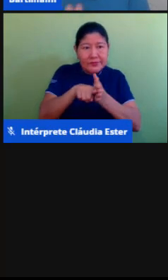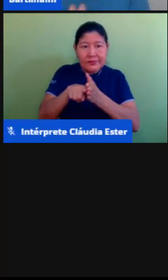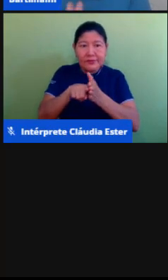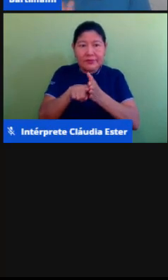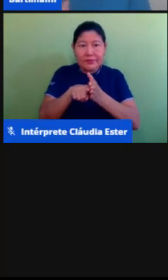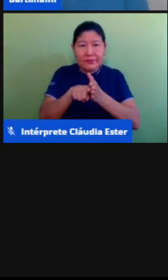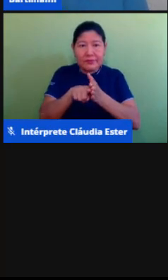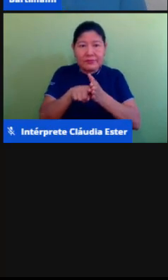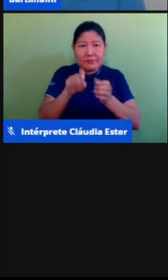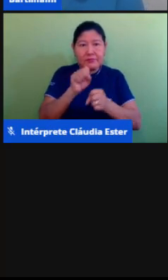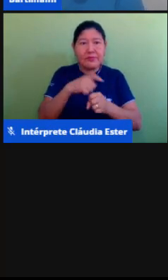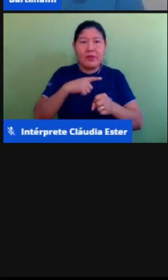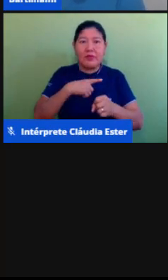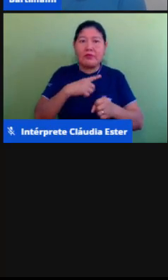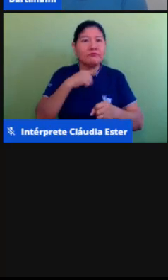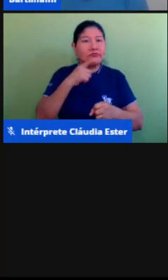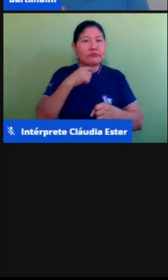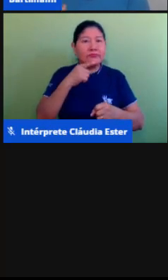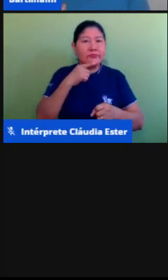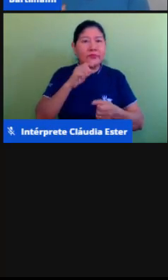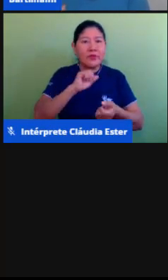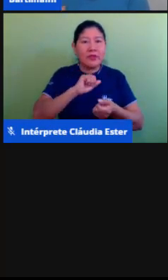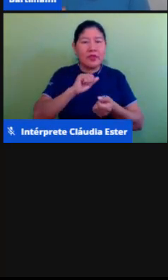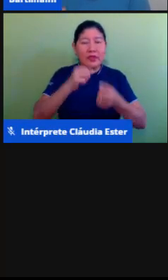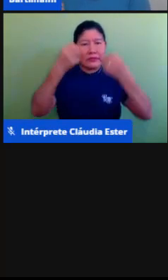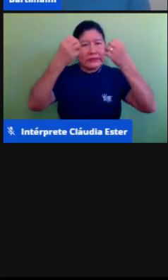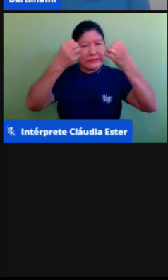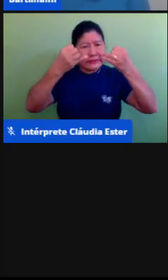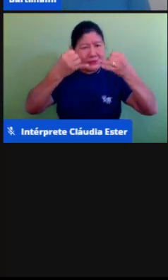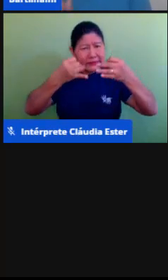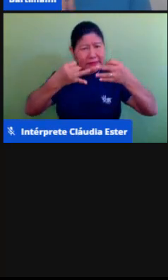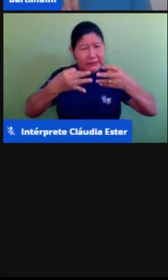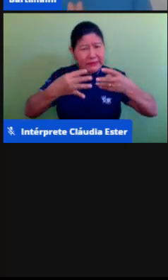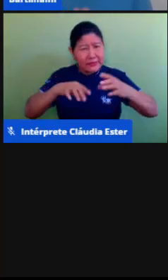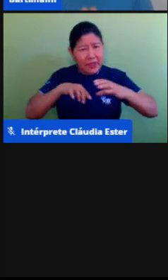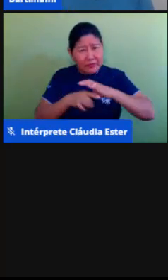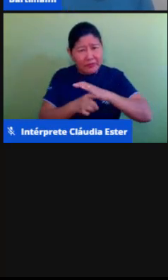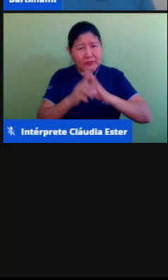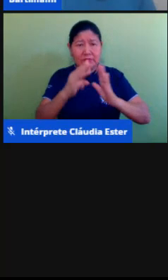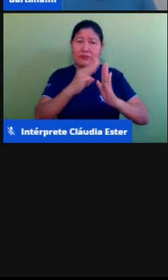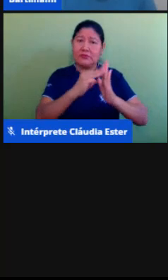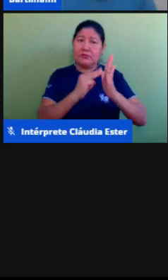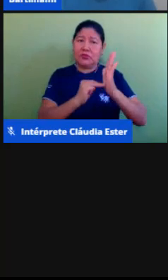eficaz para traduzir isso para vocês, como essa metodologia faz,